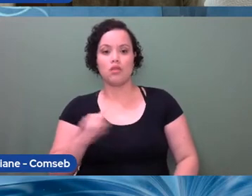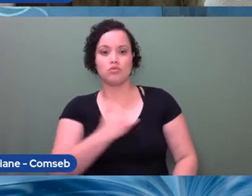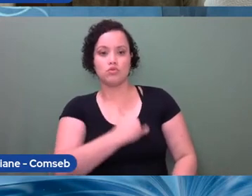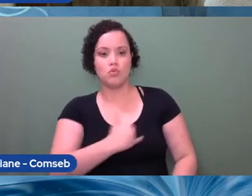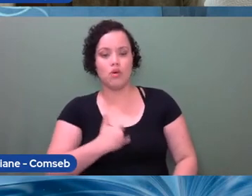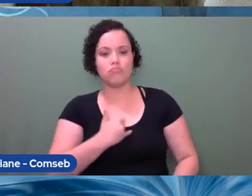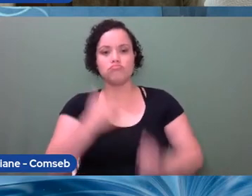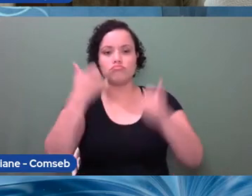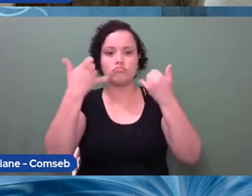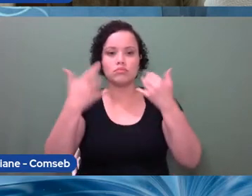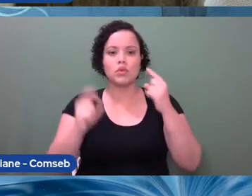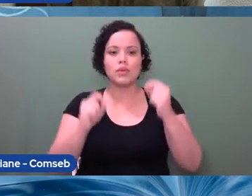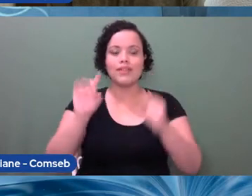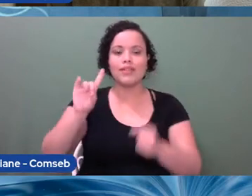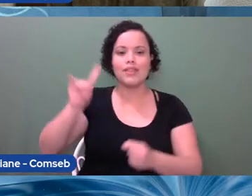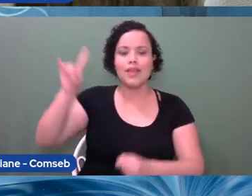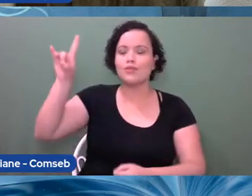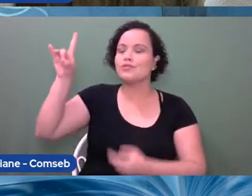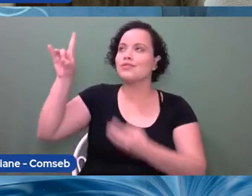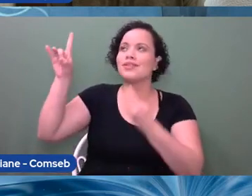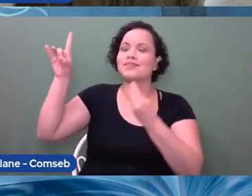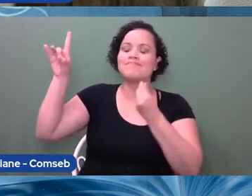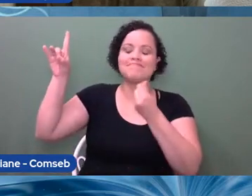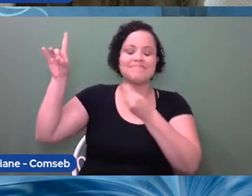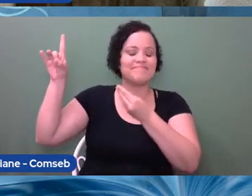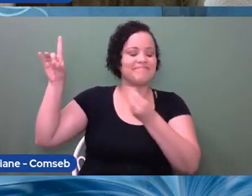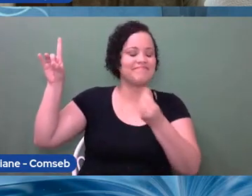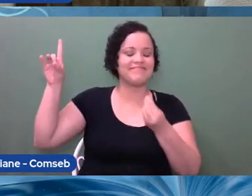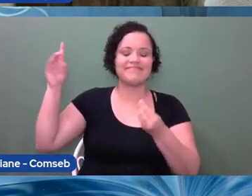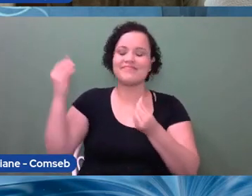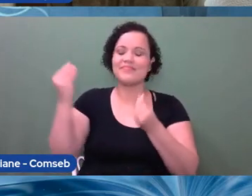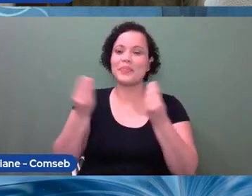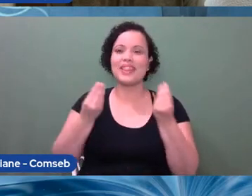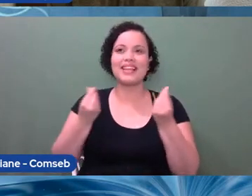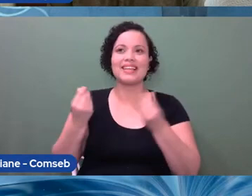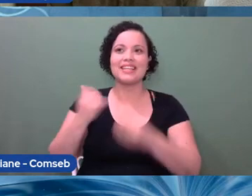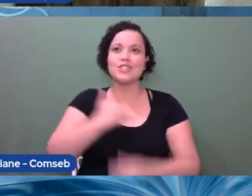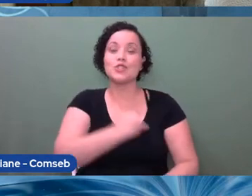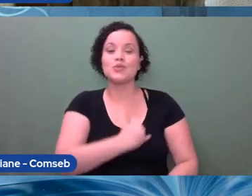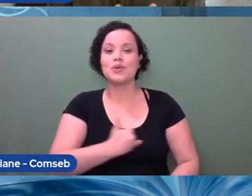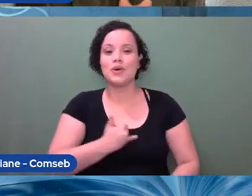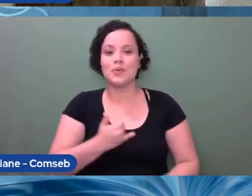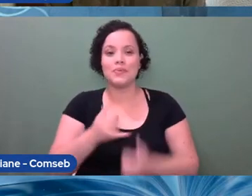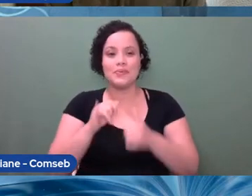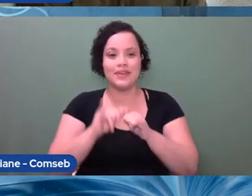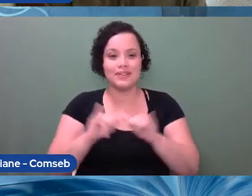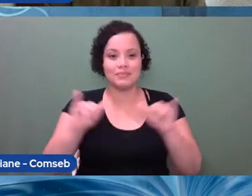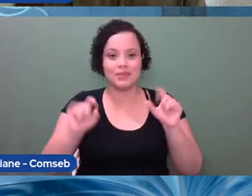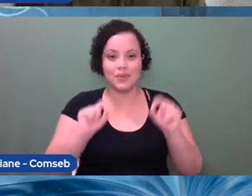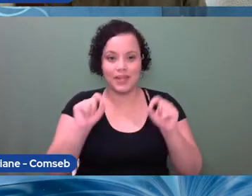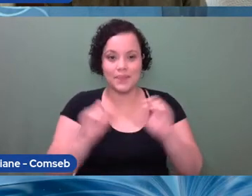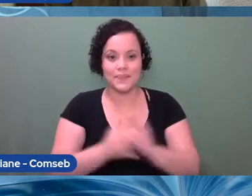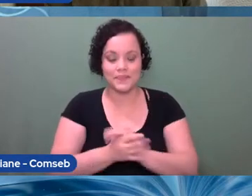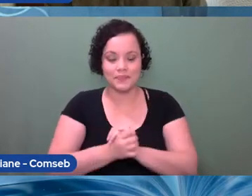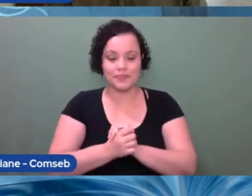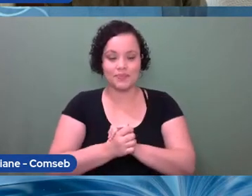um Deus de uma forma muito, muito singela. João, ele está lá, e ele, na sua primeira epístola, ele diz assim: